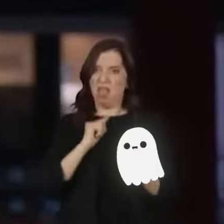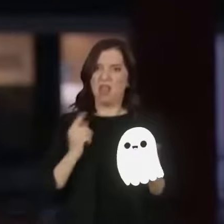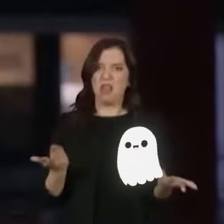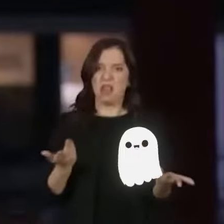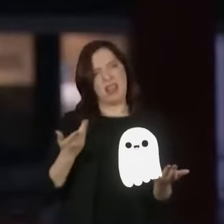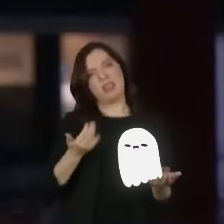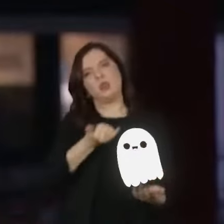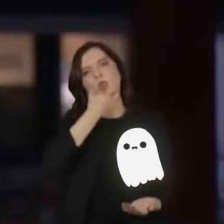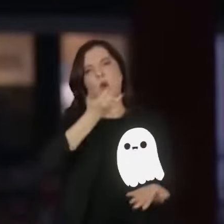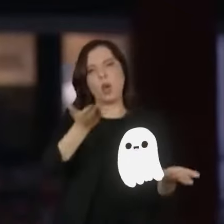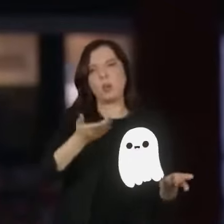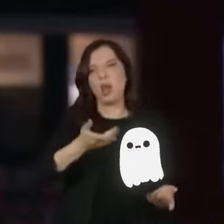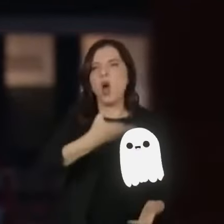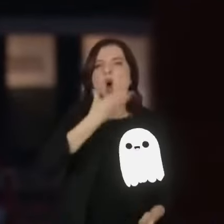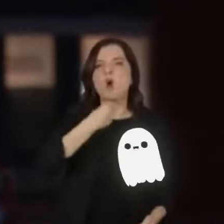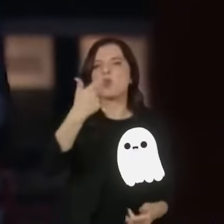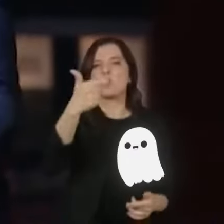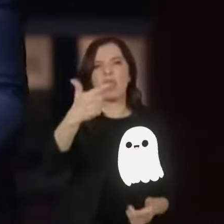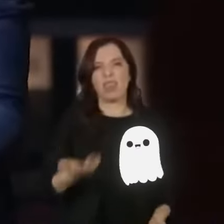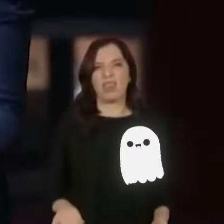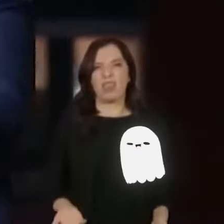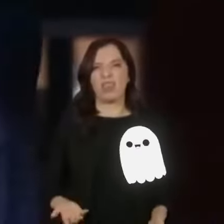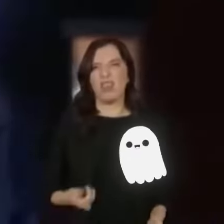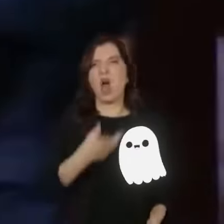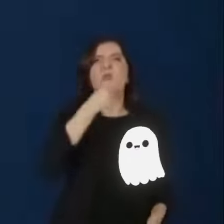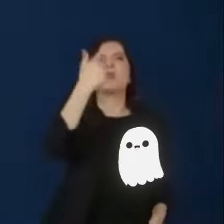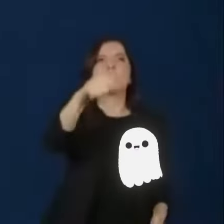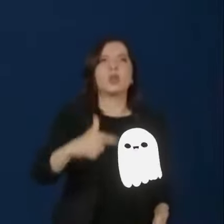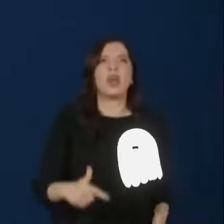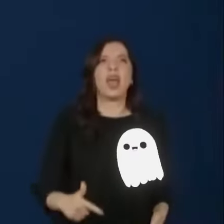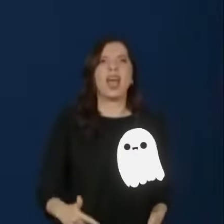isso. Você não é homem. Não, Datena. Olha, vai. Não.